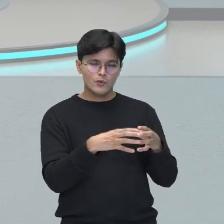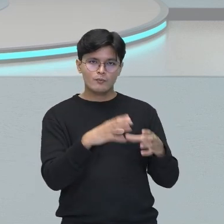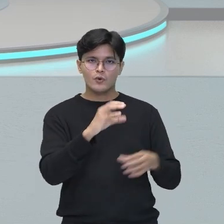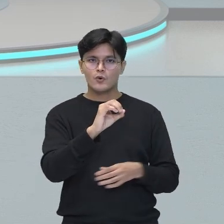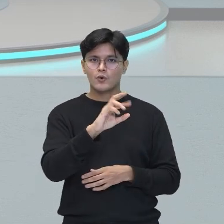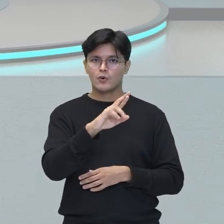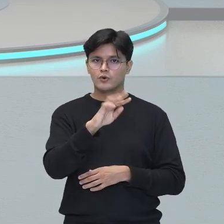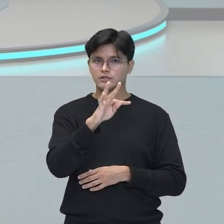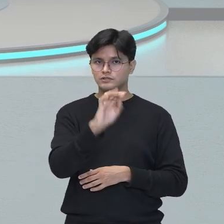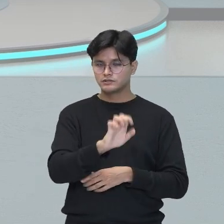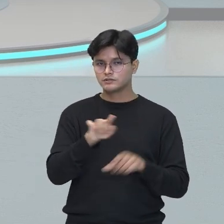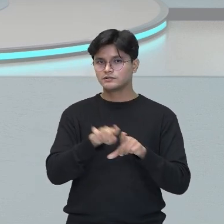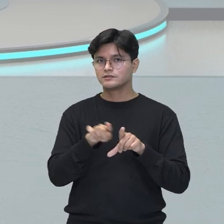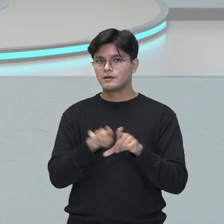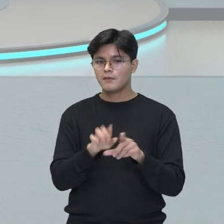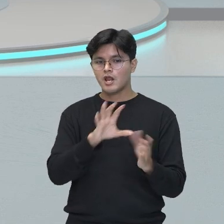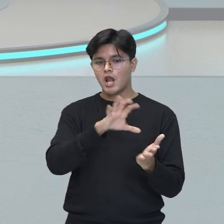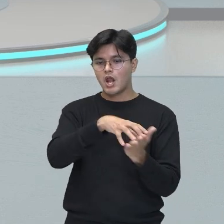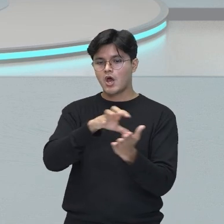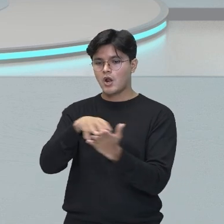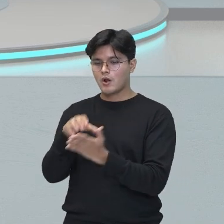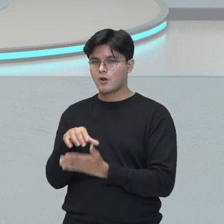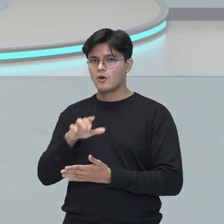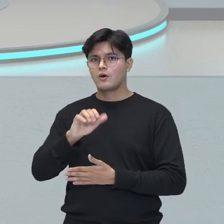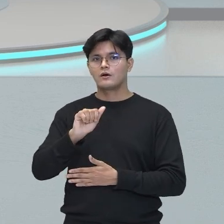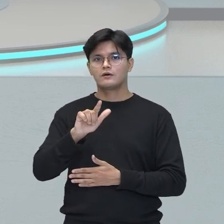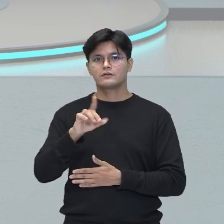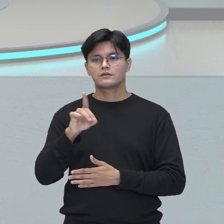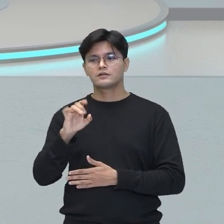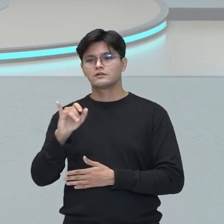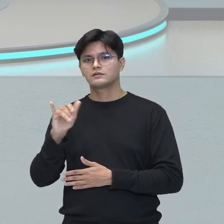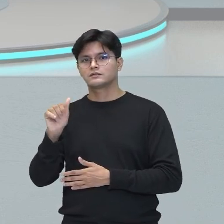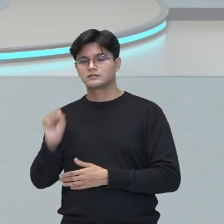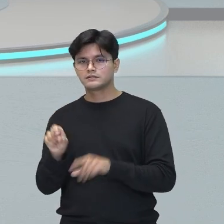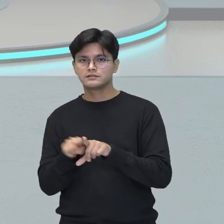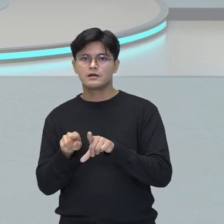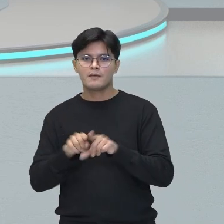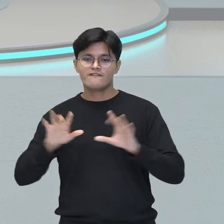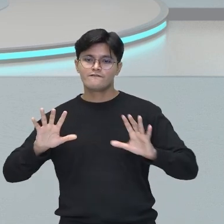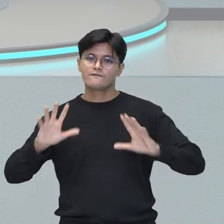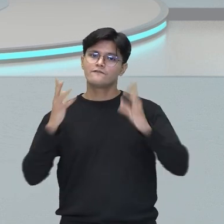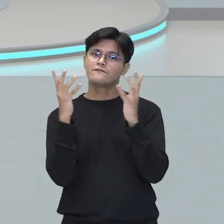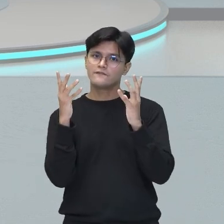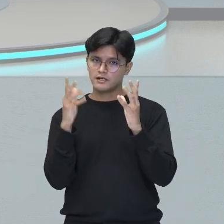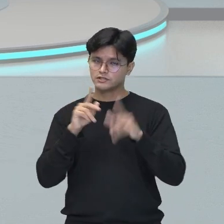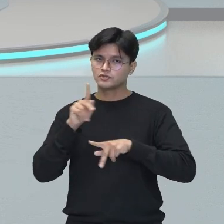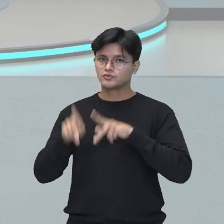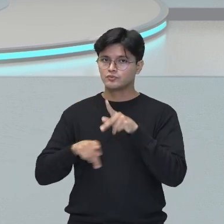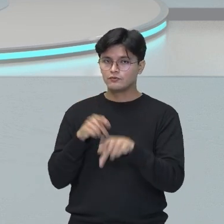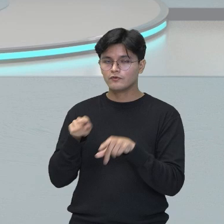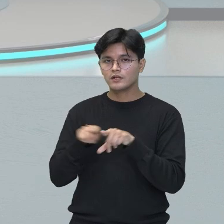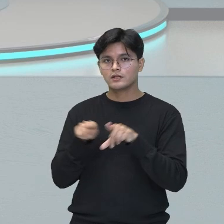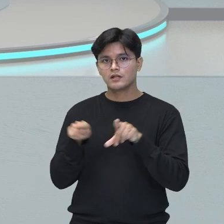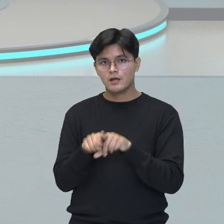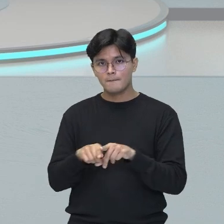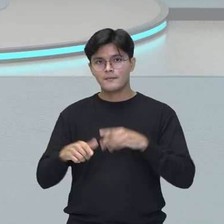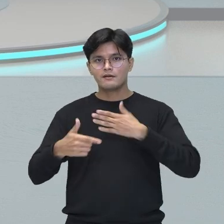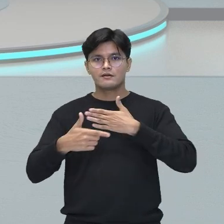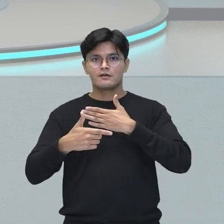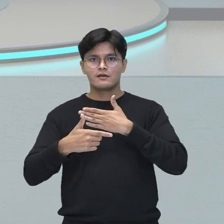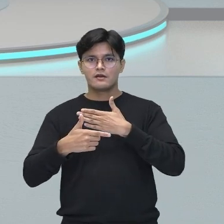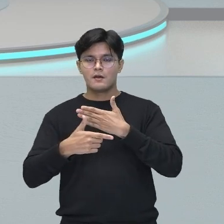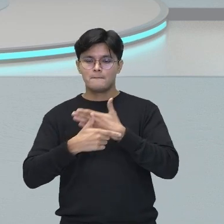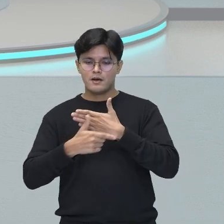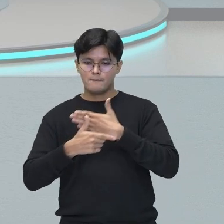das Aldeias das festas populares principalmente do papel do Povo nas